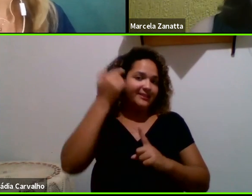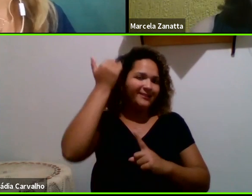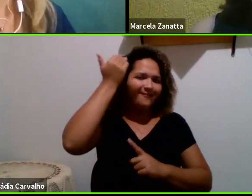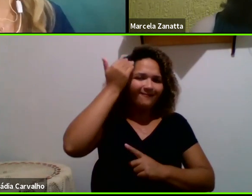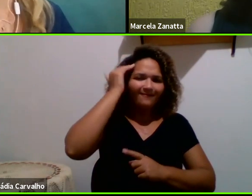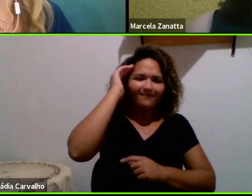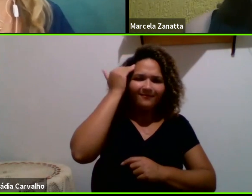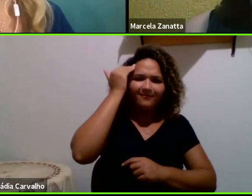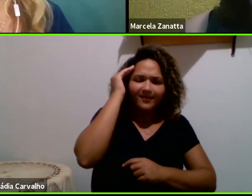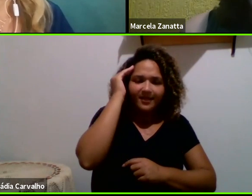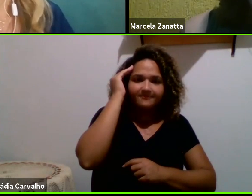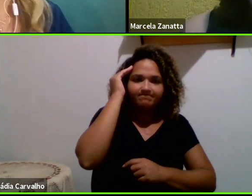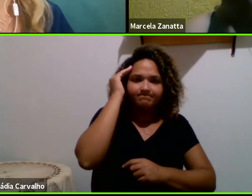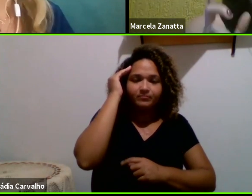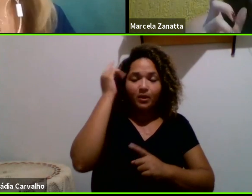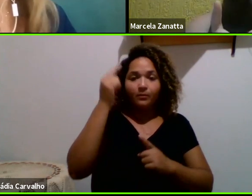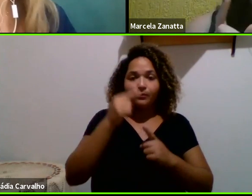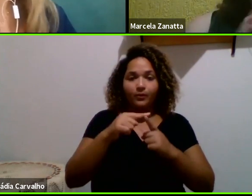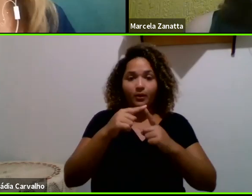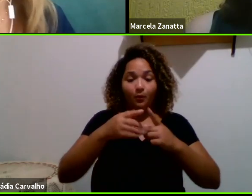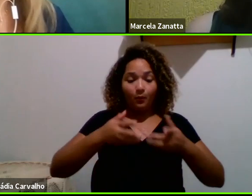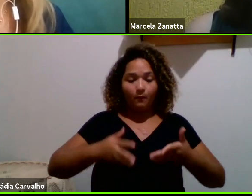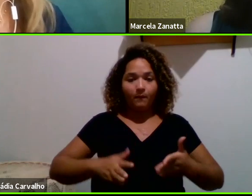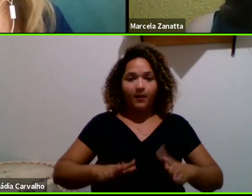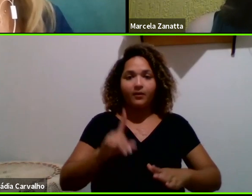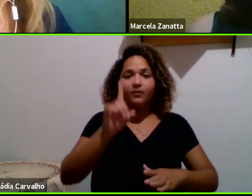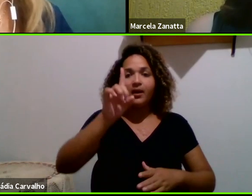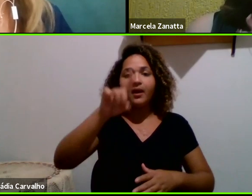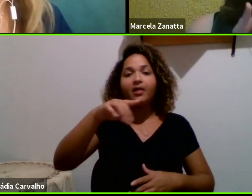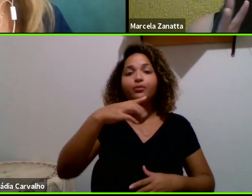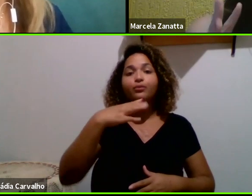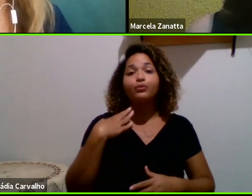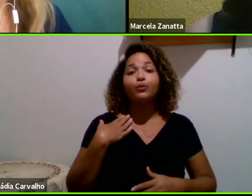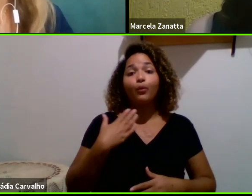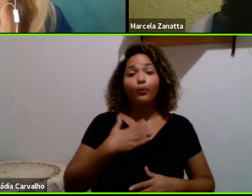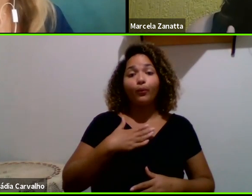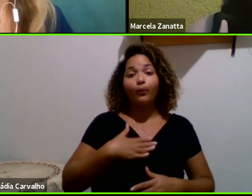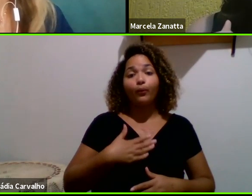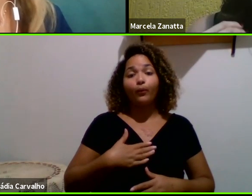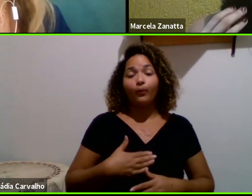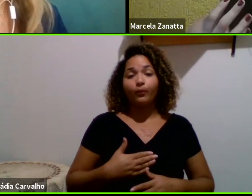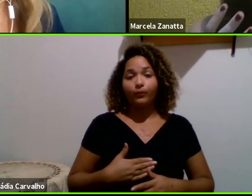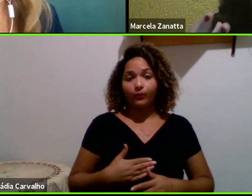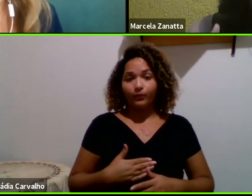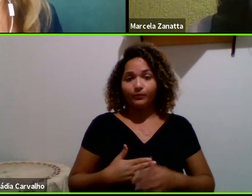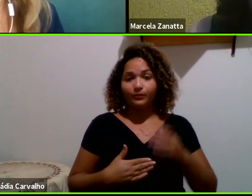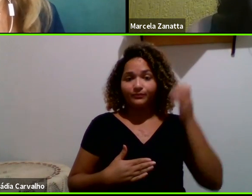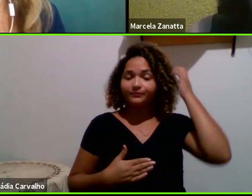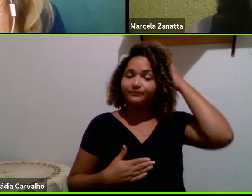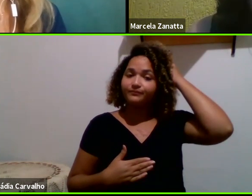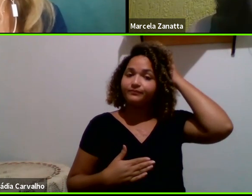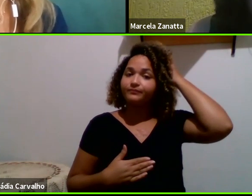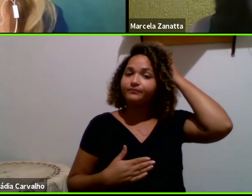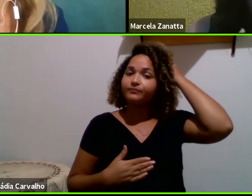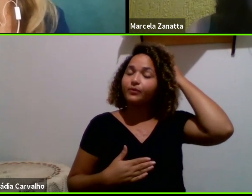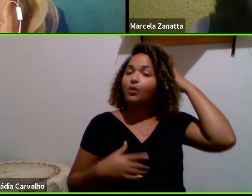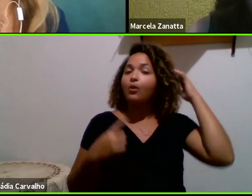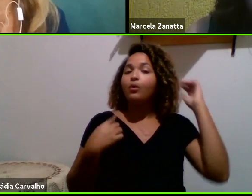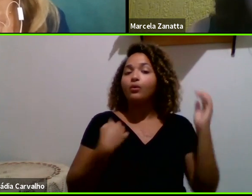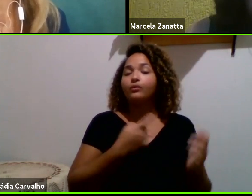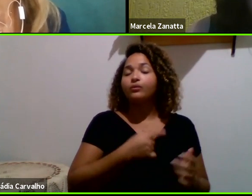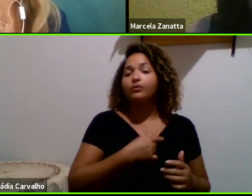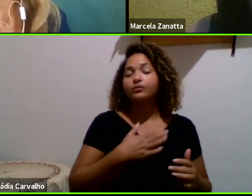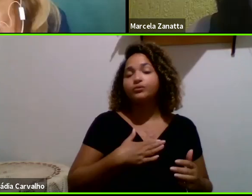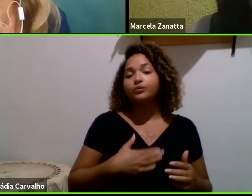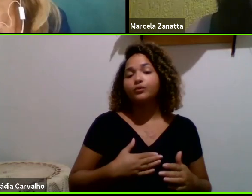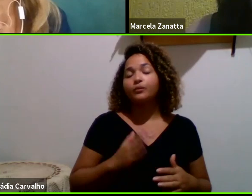parto é um processo fisiológico e que dentro da fisiologia ele é um processo que foi biologicamente preparado para ser seguro e para